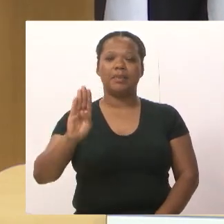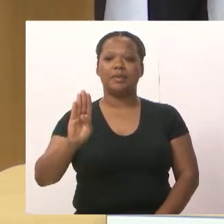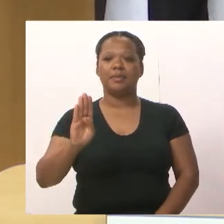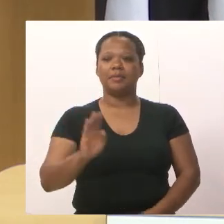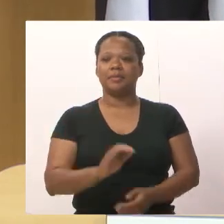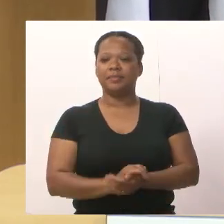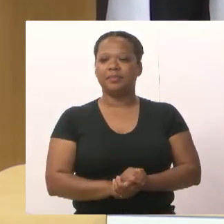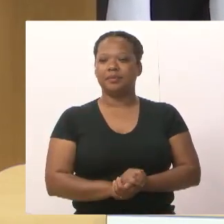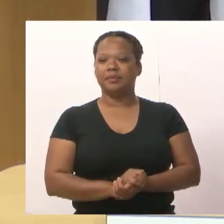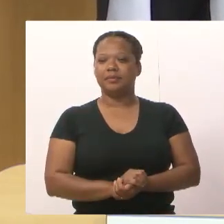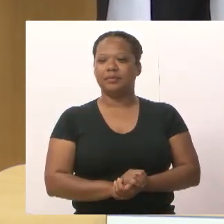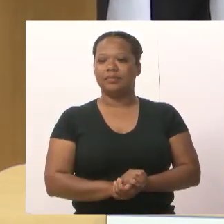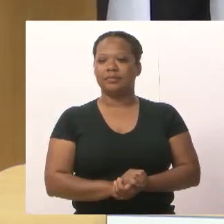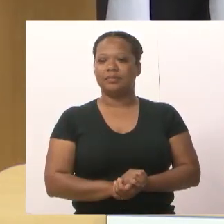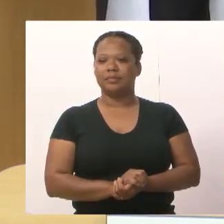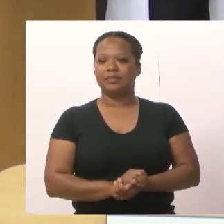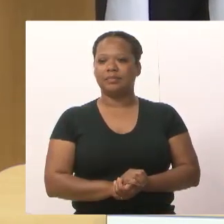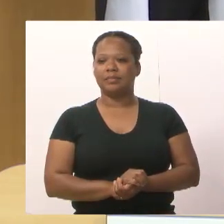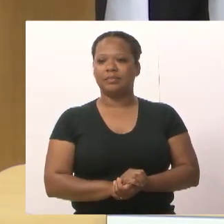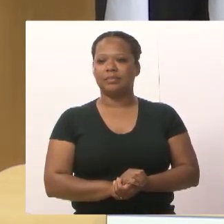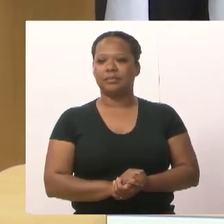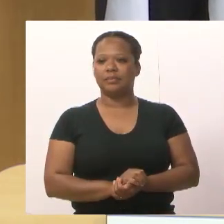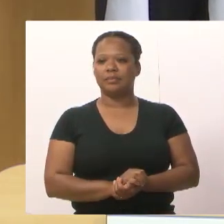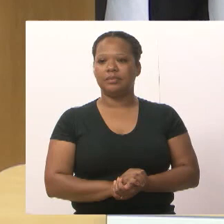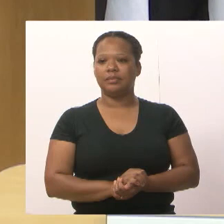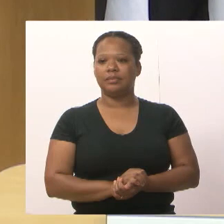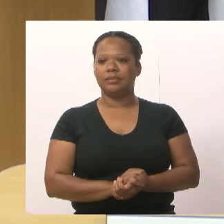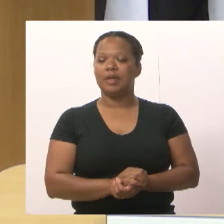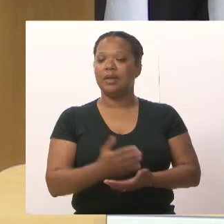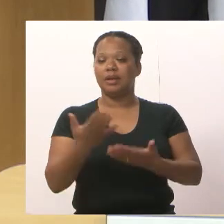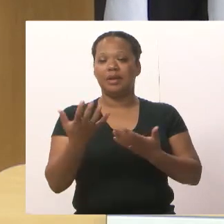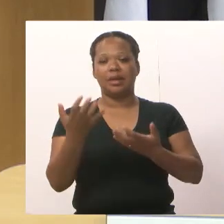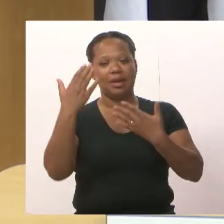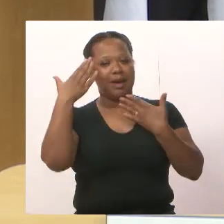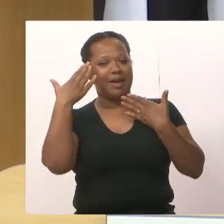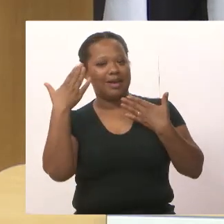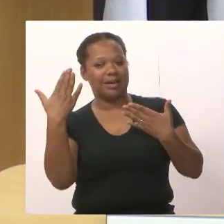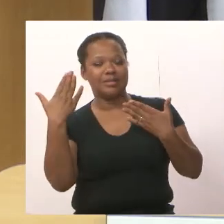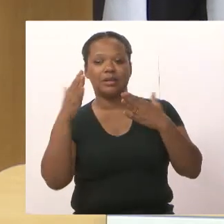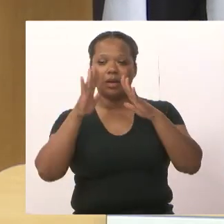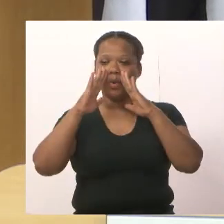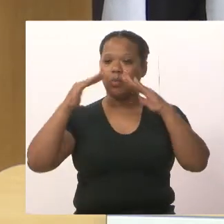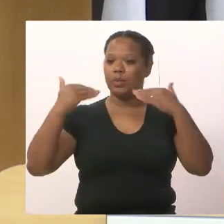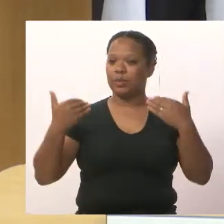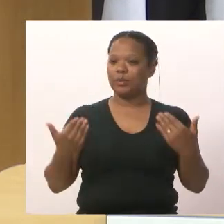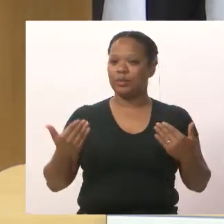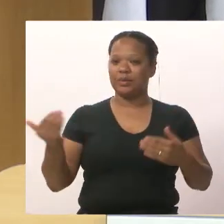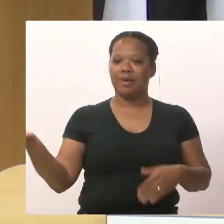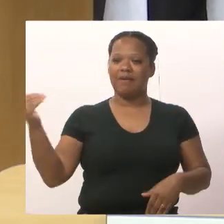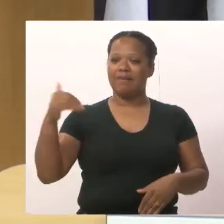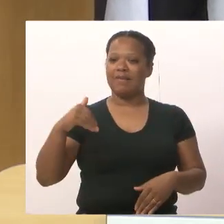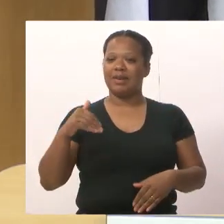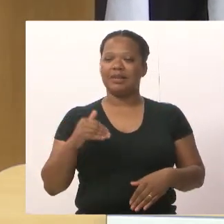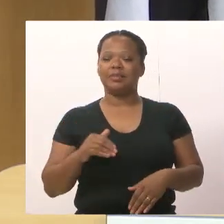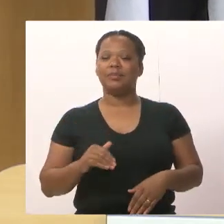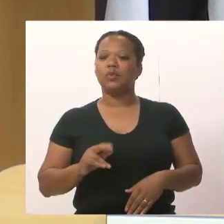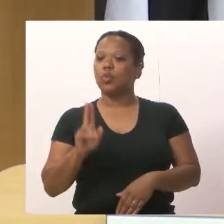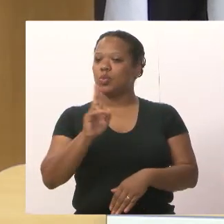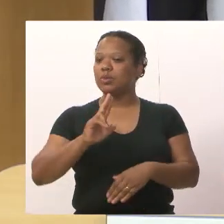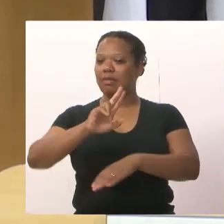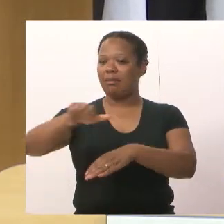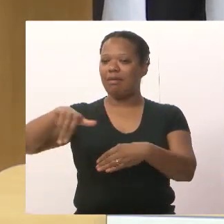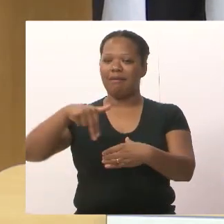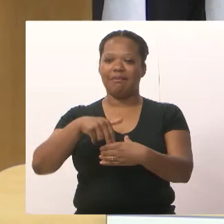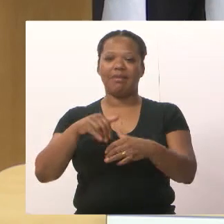E em nome do CMPD de Jacareí, eu queria agradecer ao espaço que essa casa deu para estar usando a